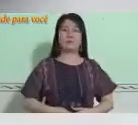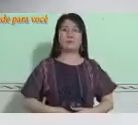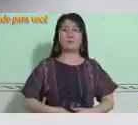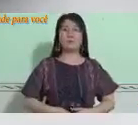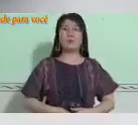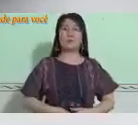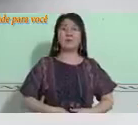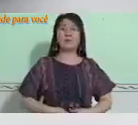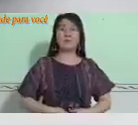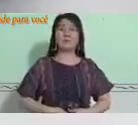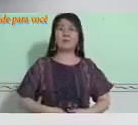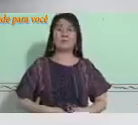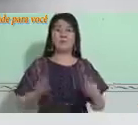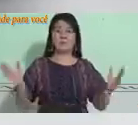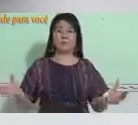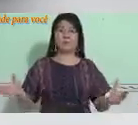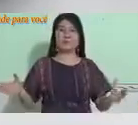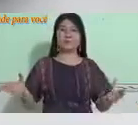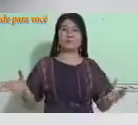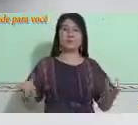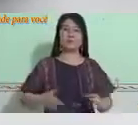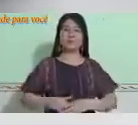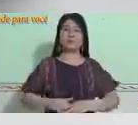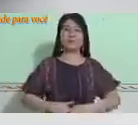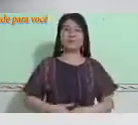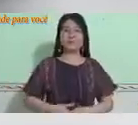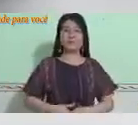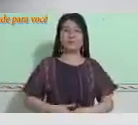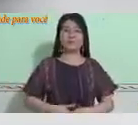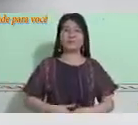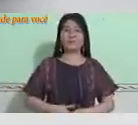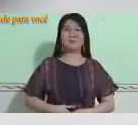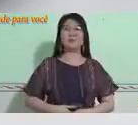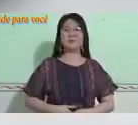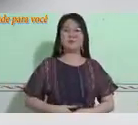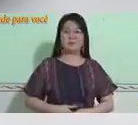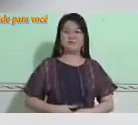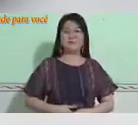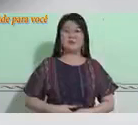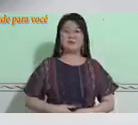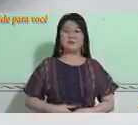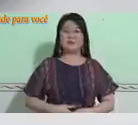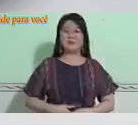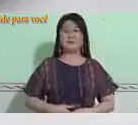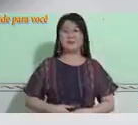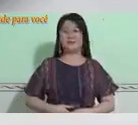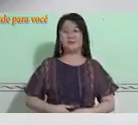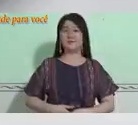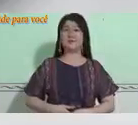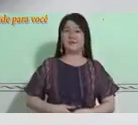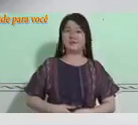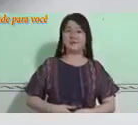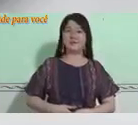ou mesmo uma abscesso dentário, que podem causar estímulos em nervos da face e provocar dormência que,